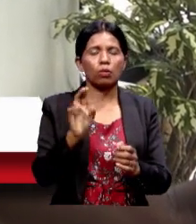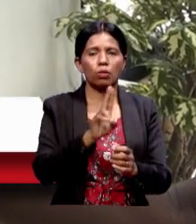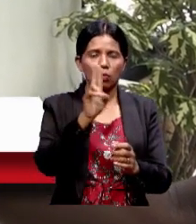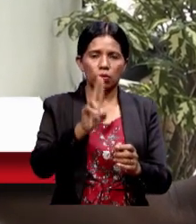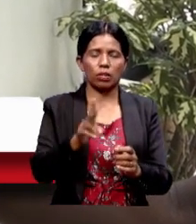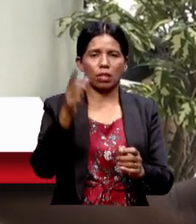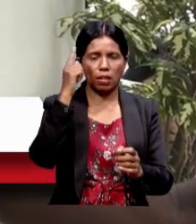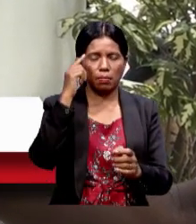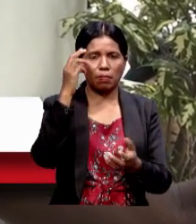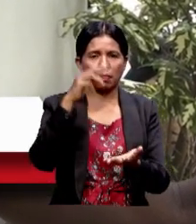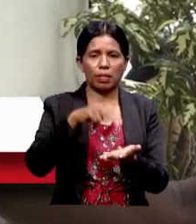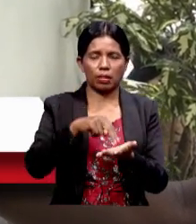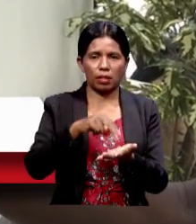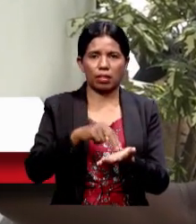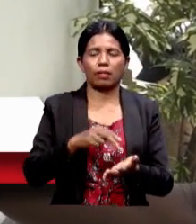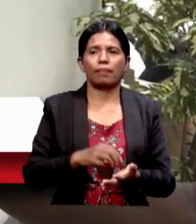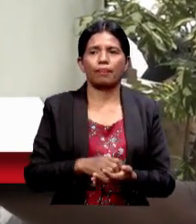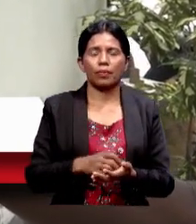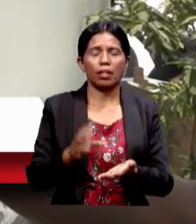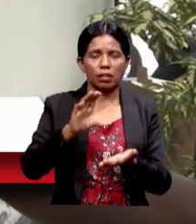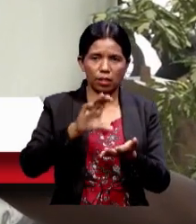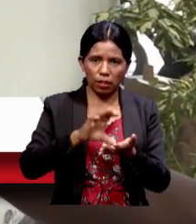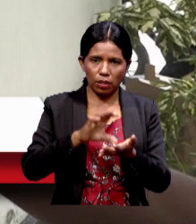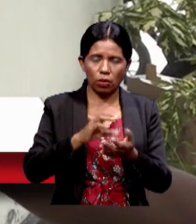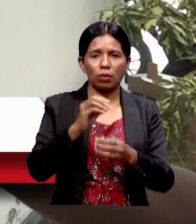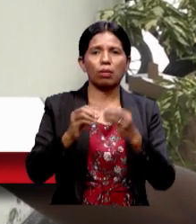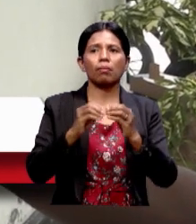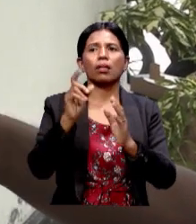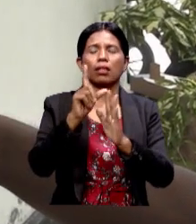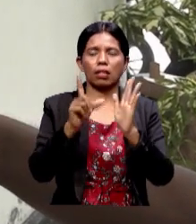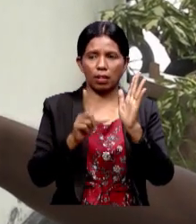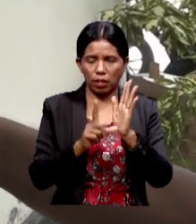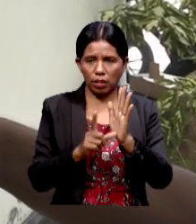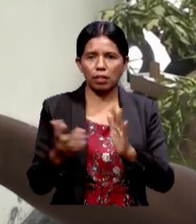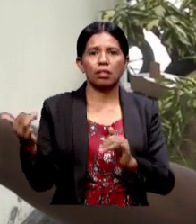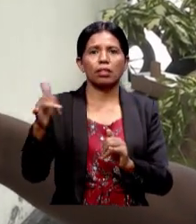usa ciência, significa, se era nem boa questão lei, quando questão,